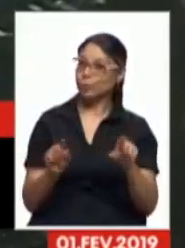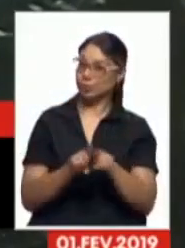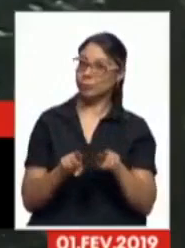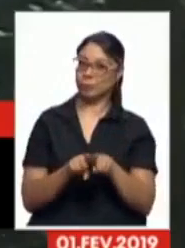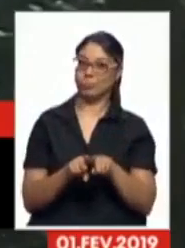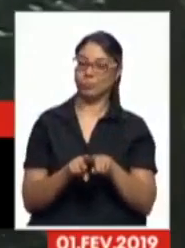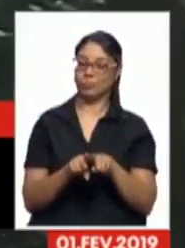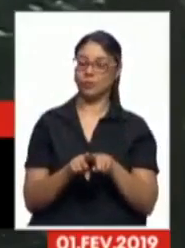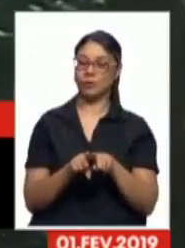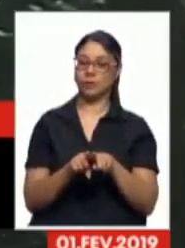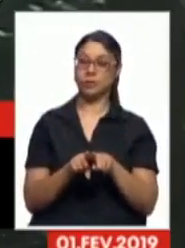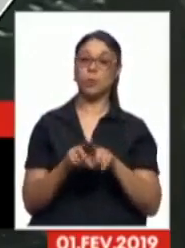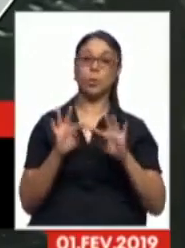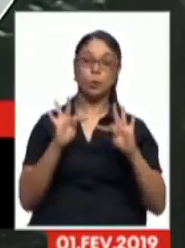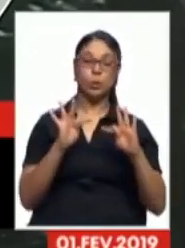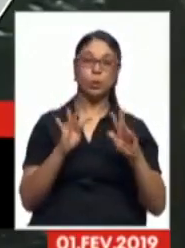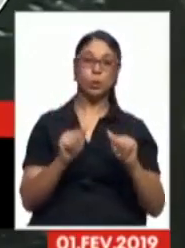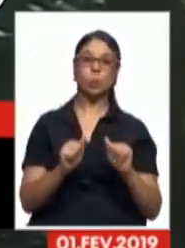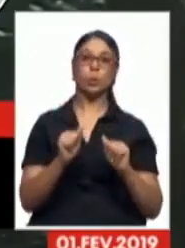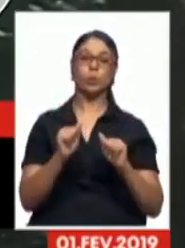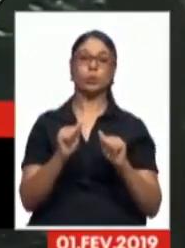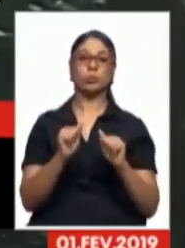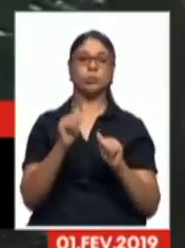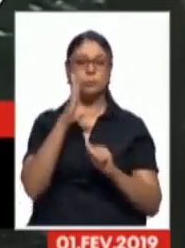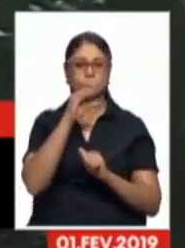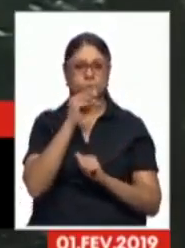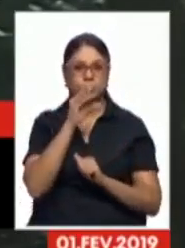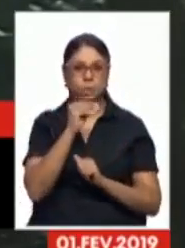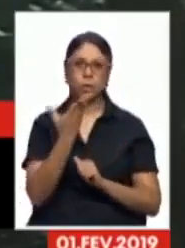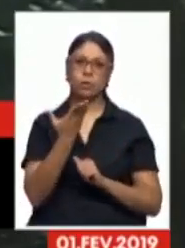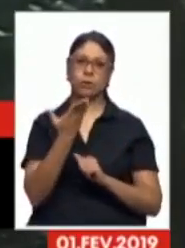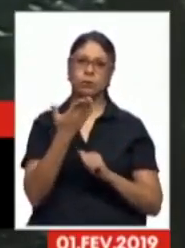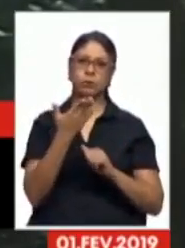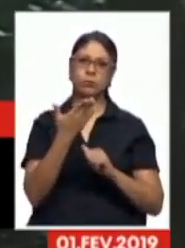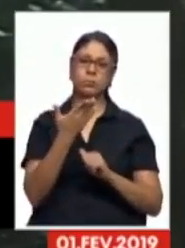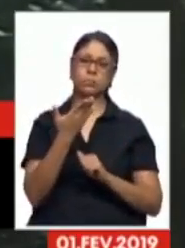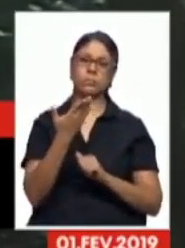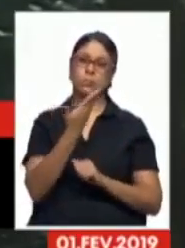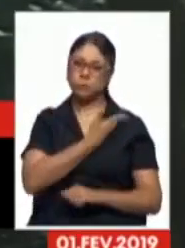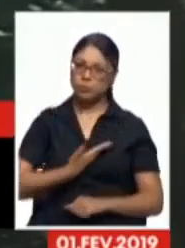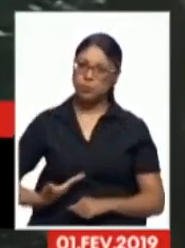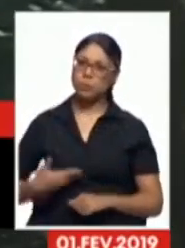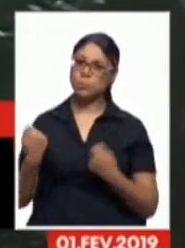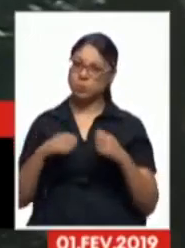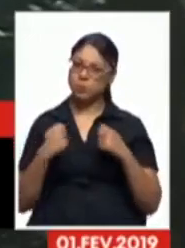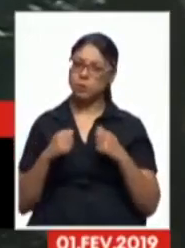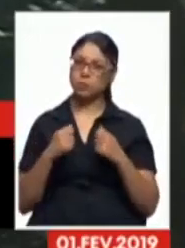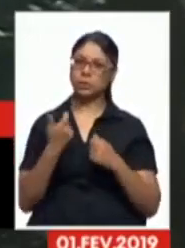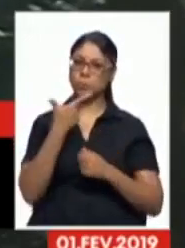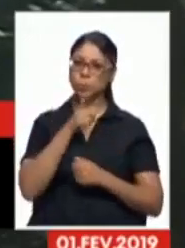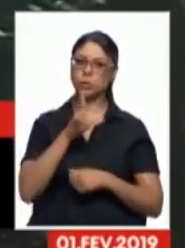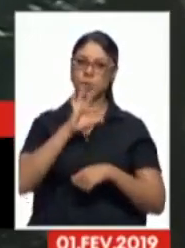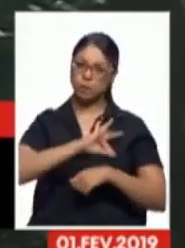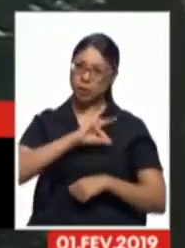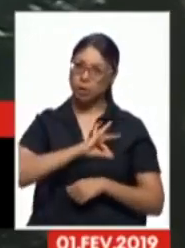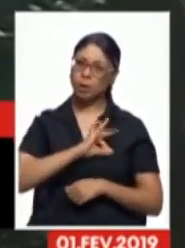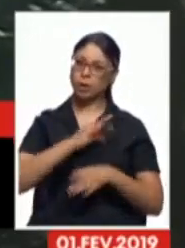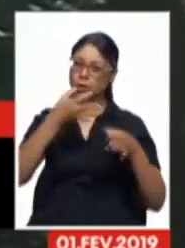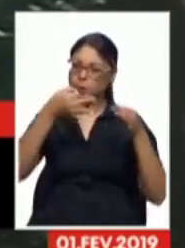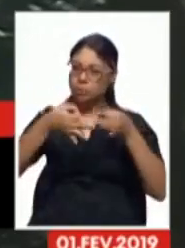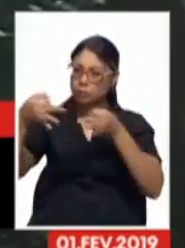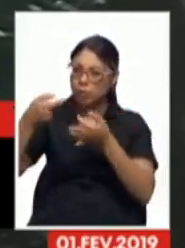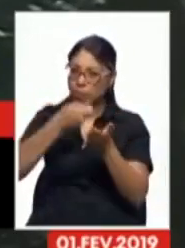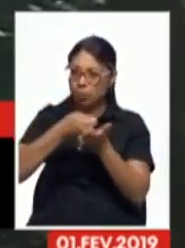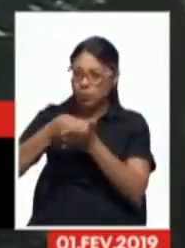que os servidores possam ter seus salários em dia, para garantir às prefeituras